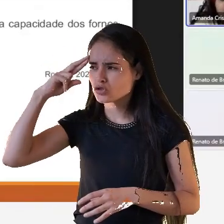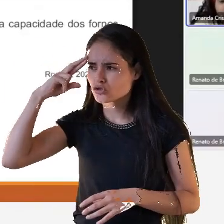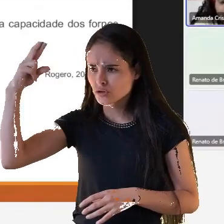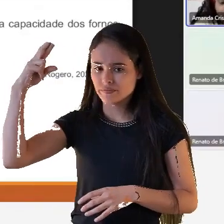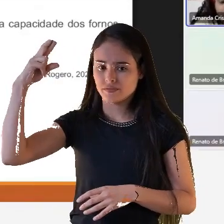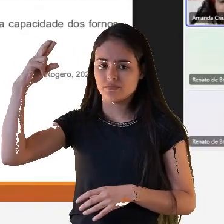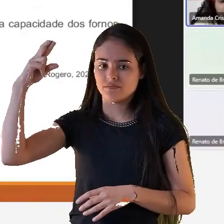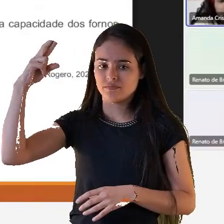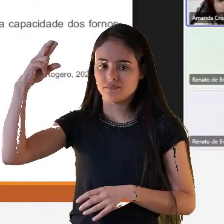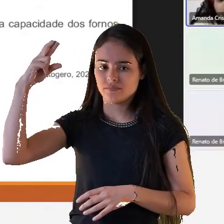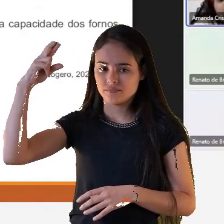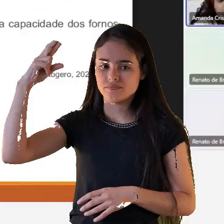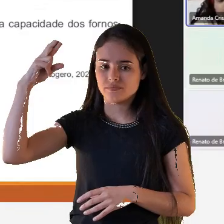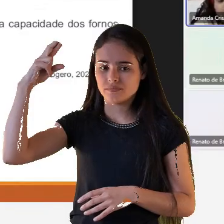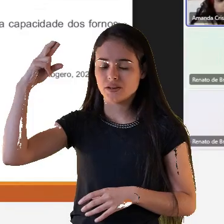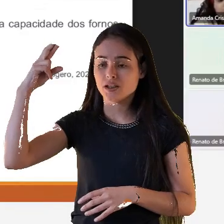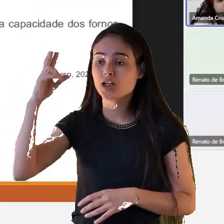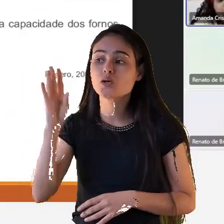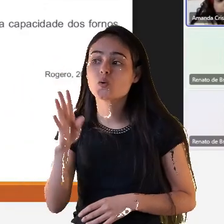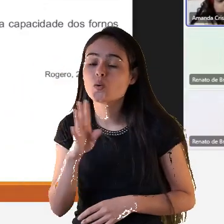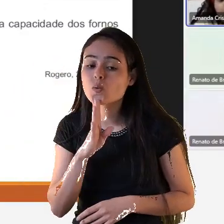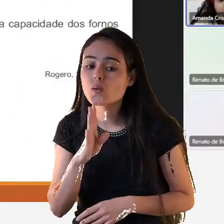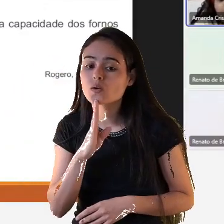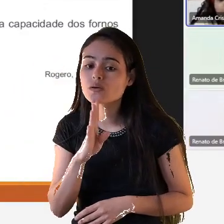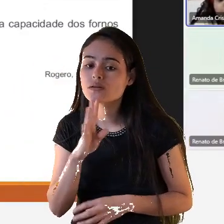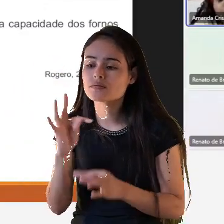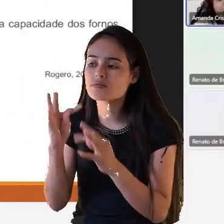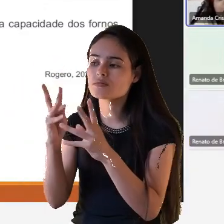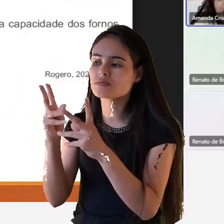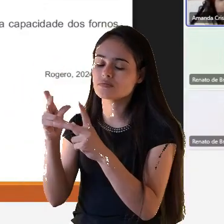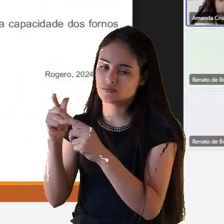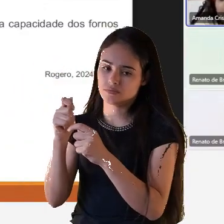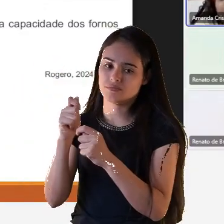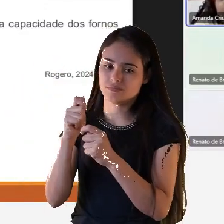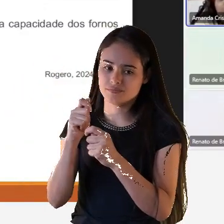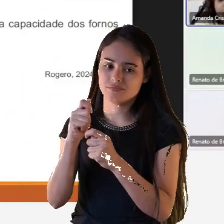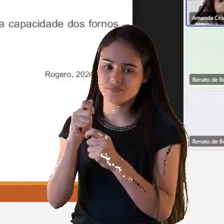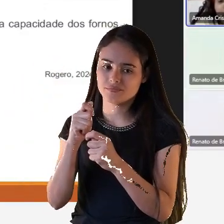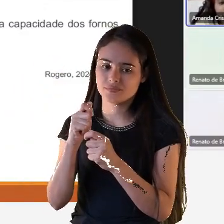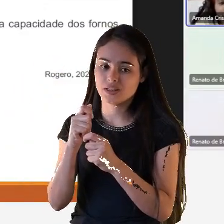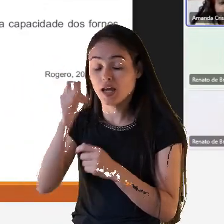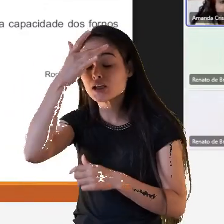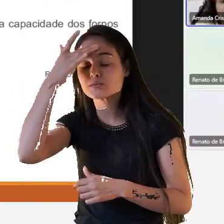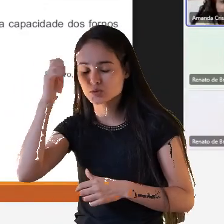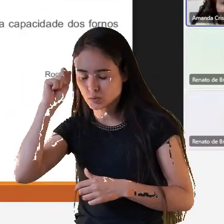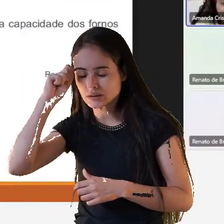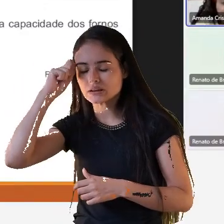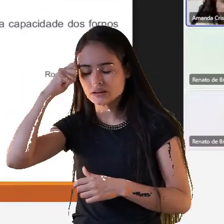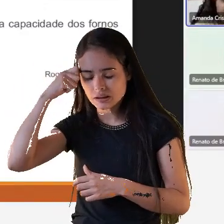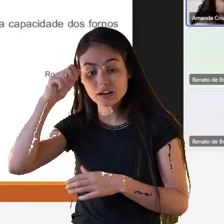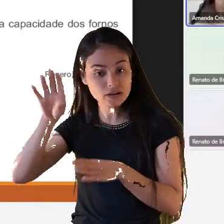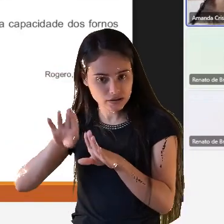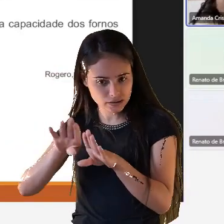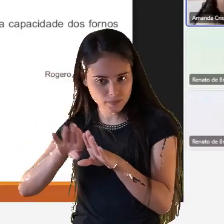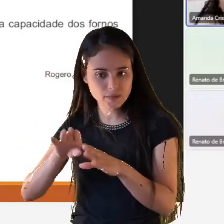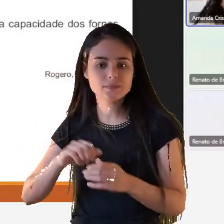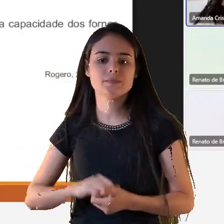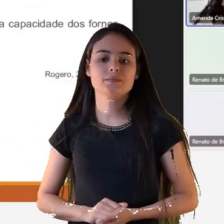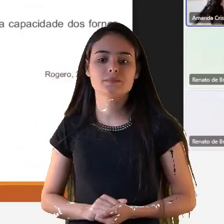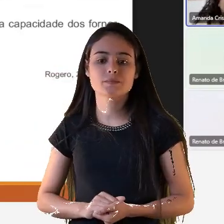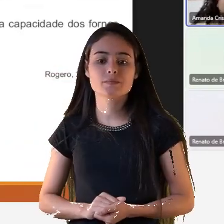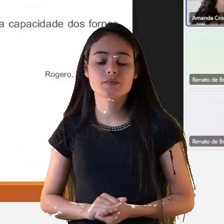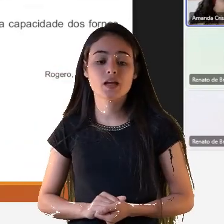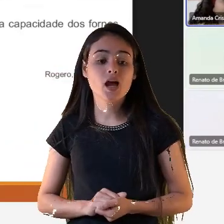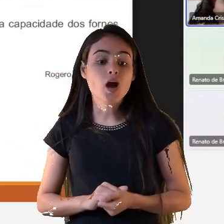os africanos, né, que criaram um método para potencializar a capacidade dos fornos e